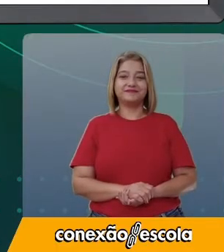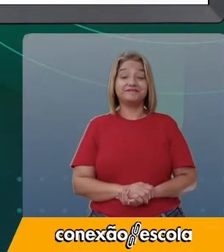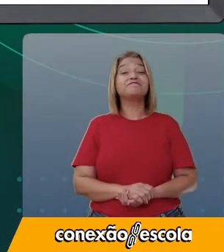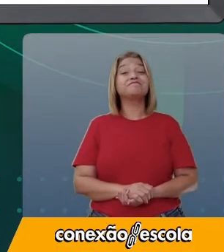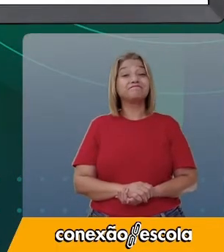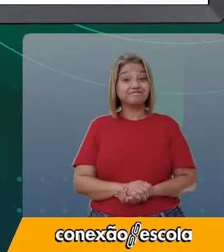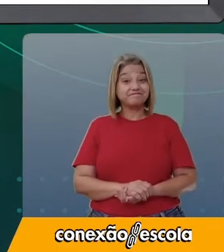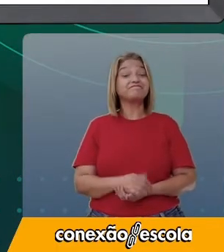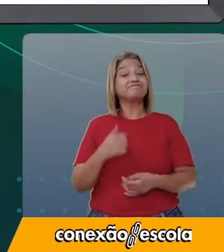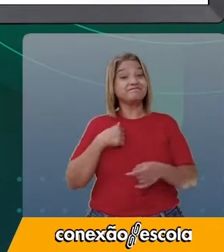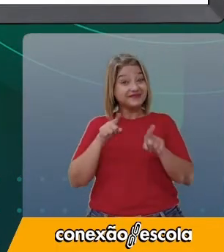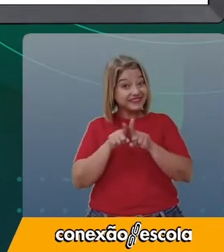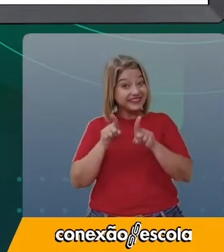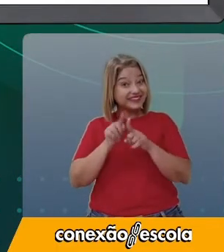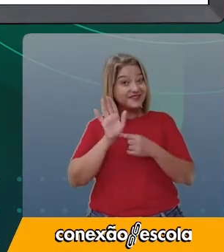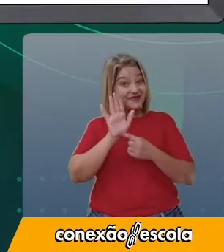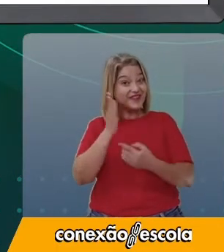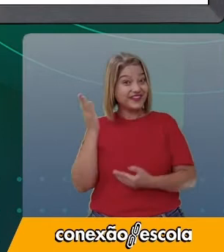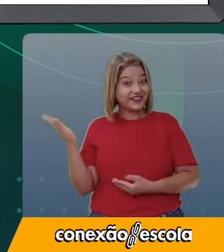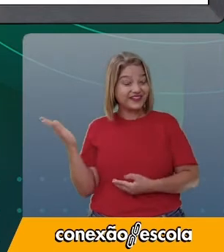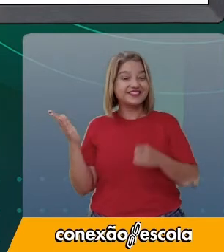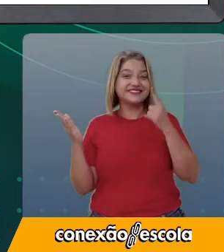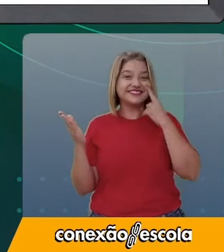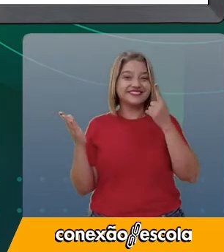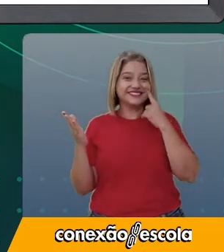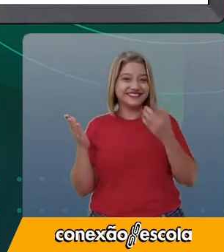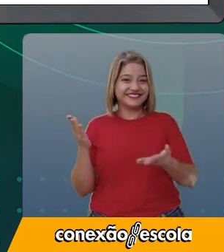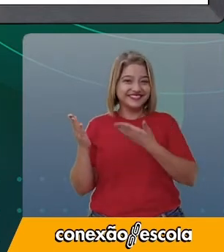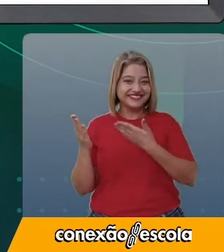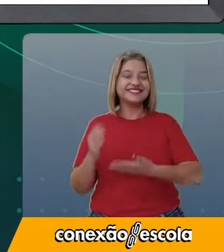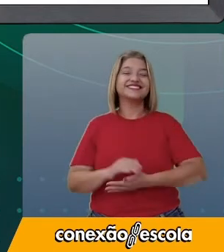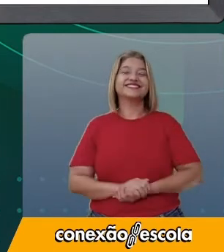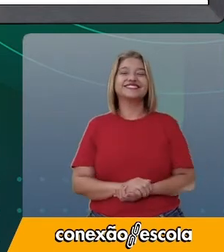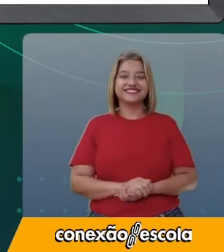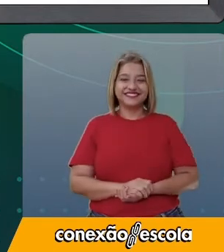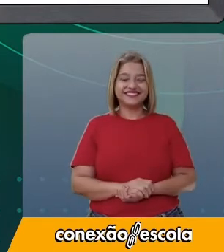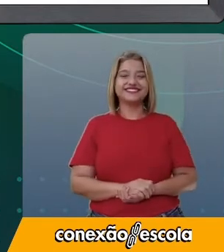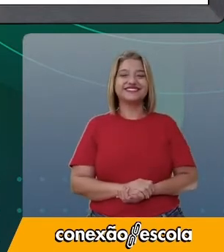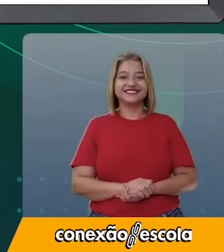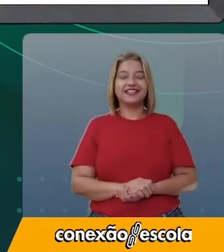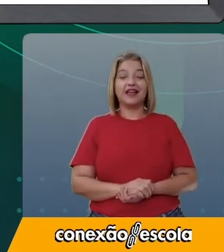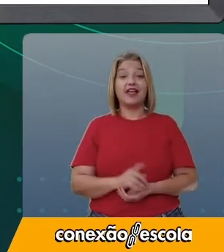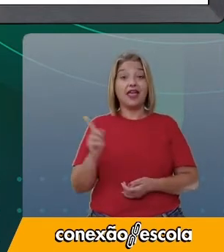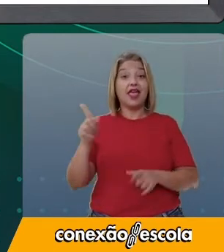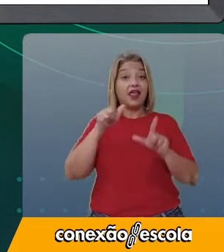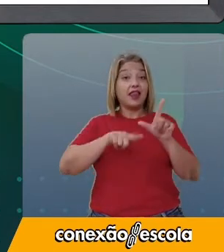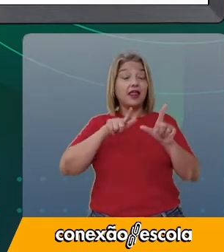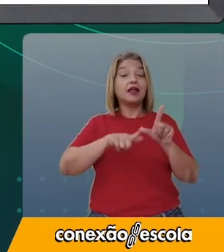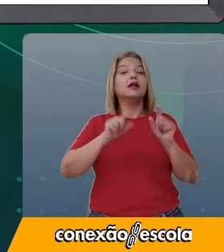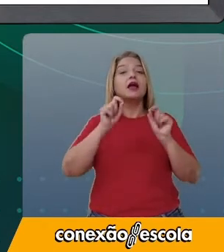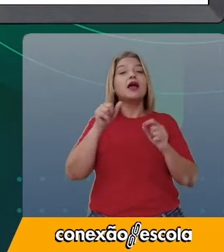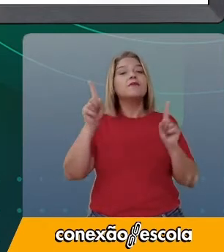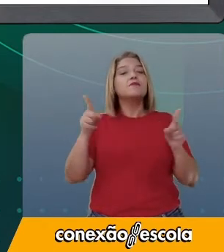E eu trouxe também a letra. Olha só, esse poema é do ano de